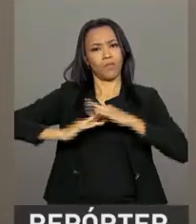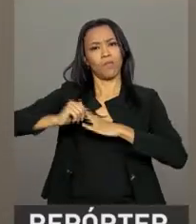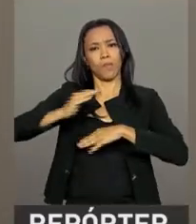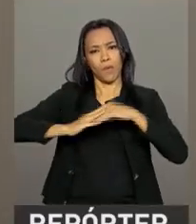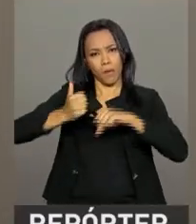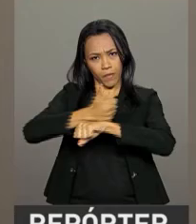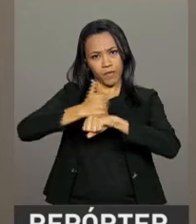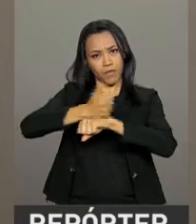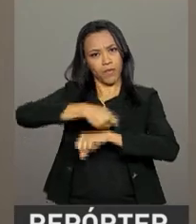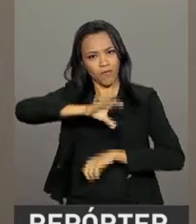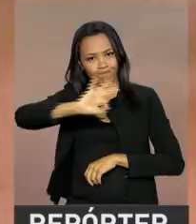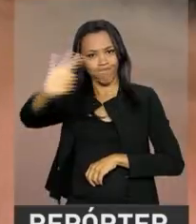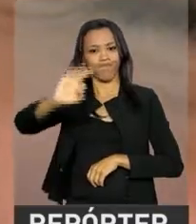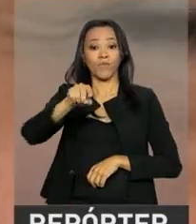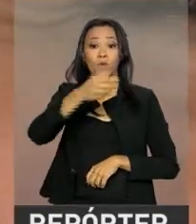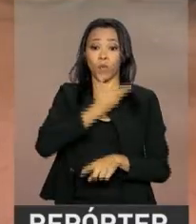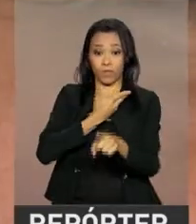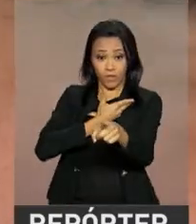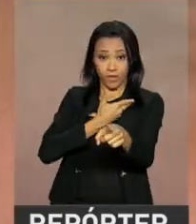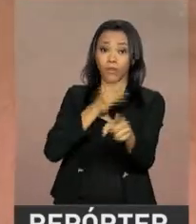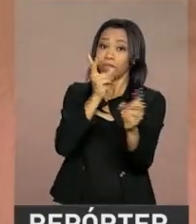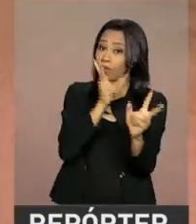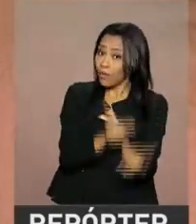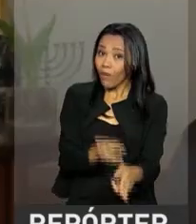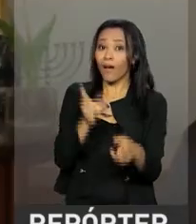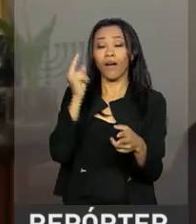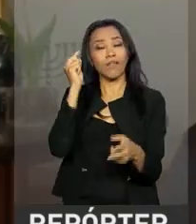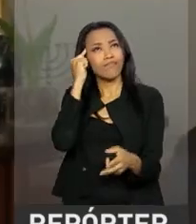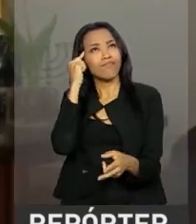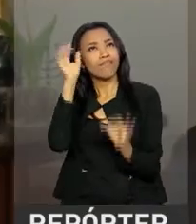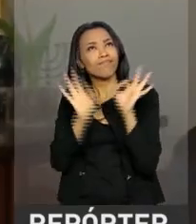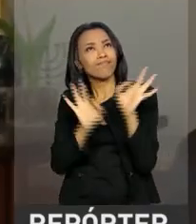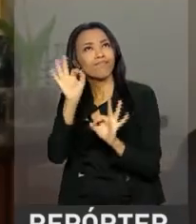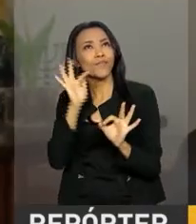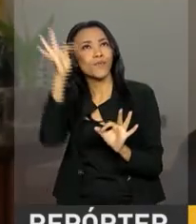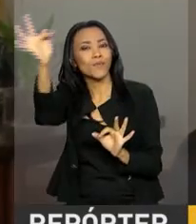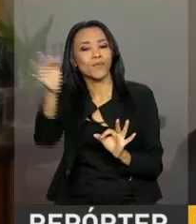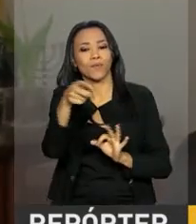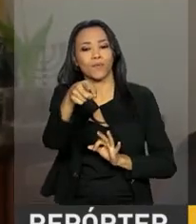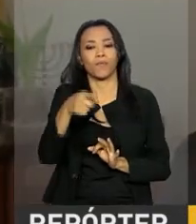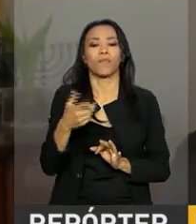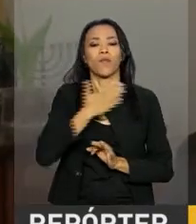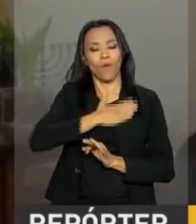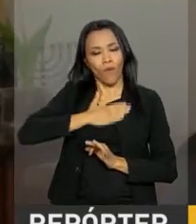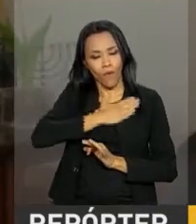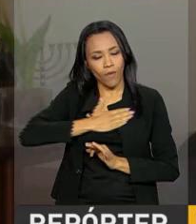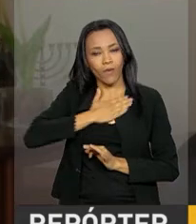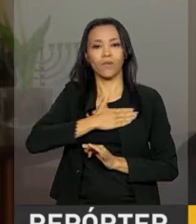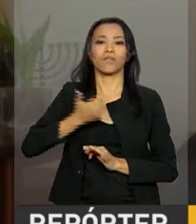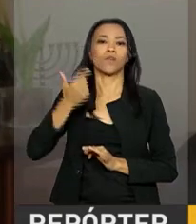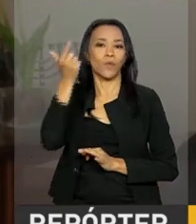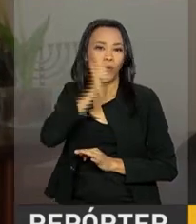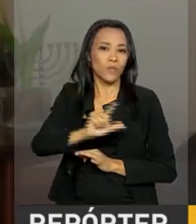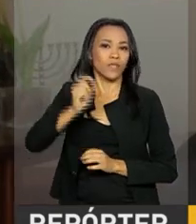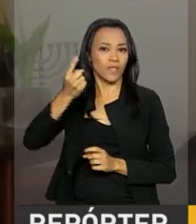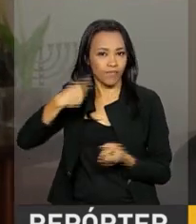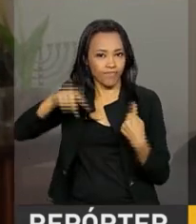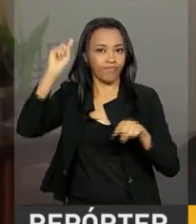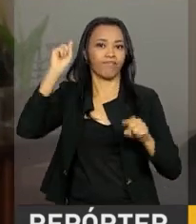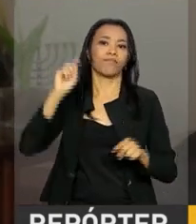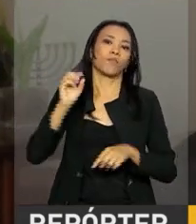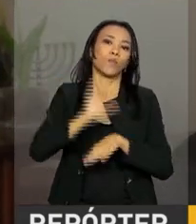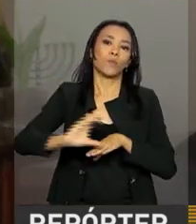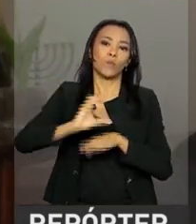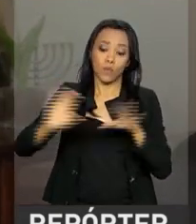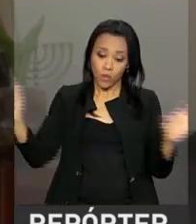colega de classe dela também tem planos para o futuro que eu gosto do curso que eu consiga ser bem sucedido no curso e que depois